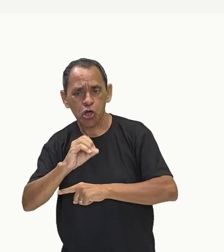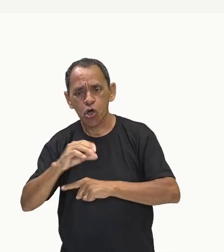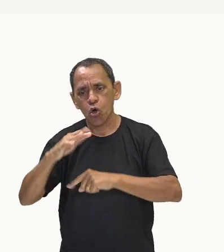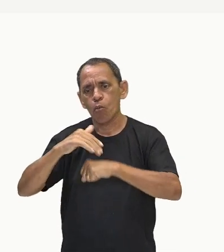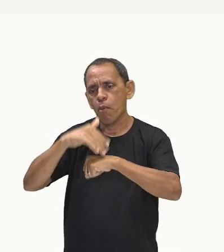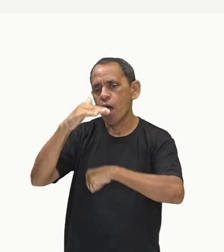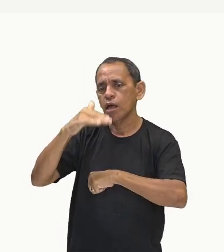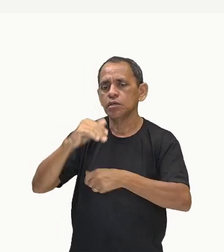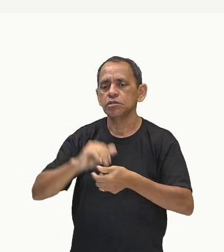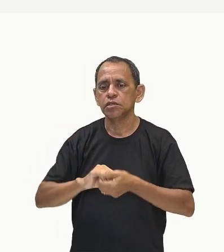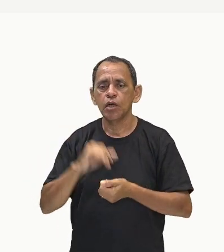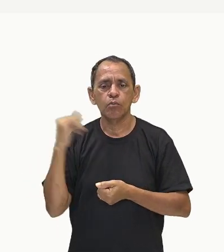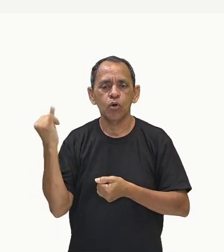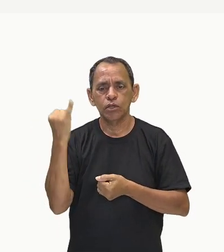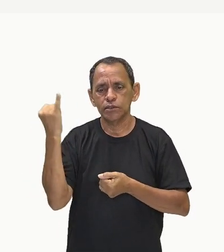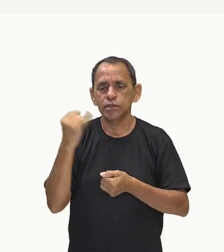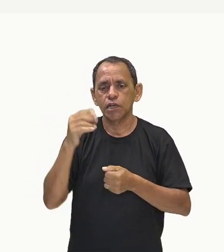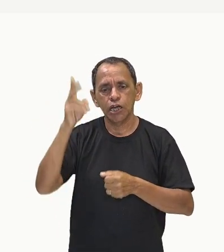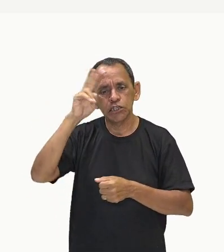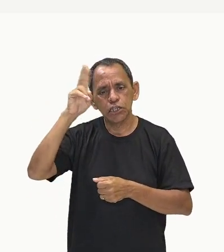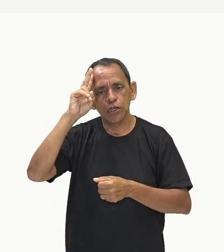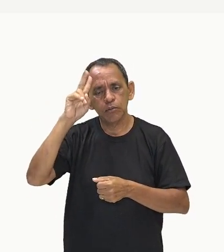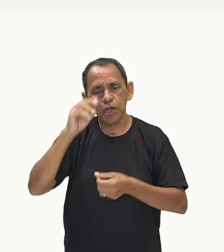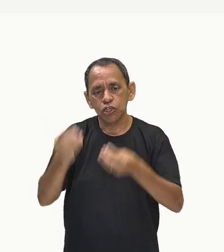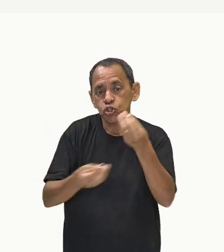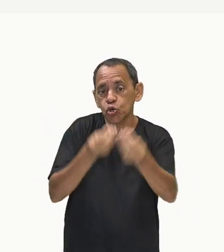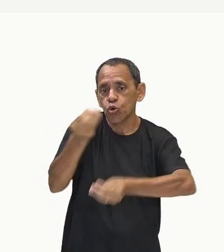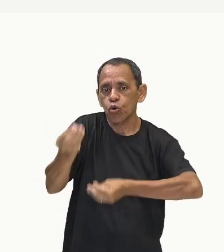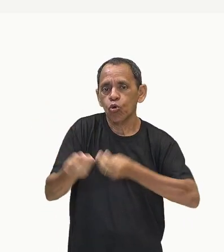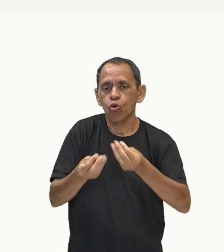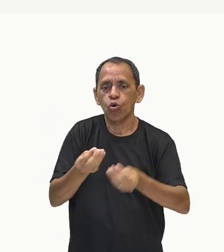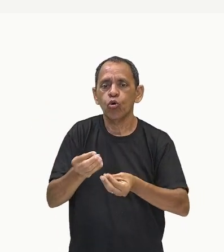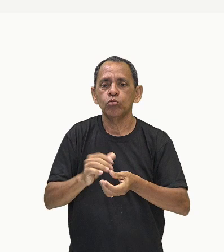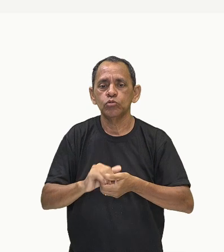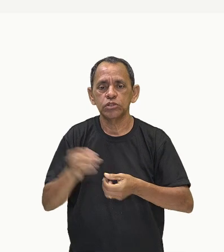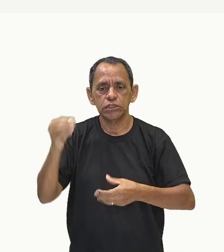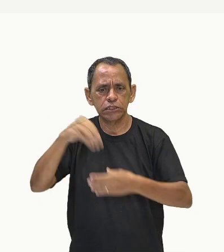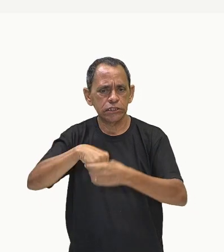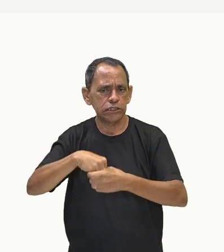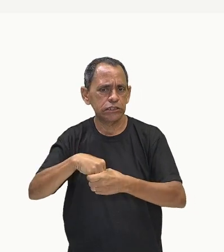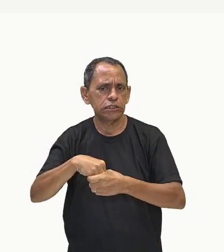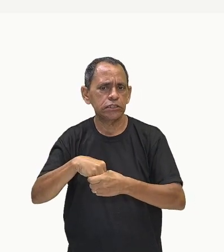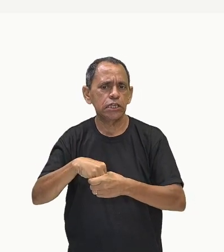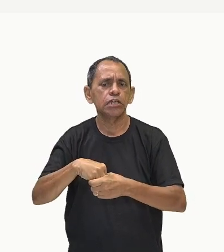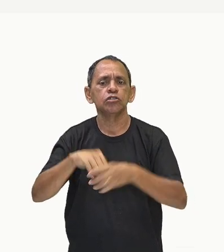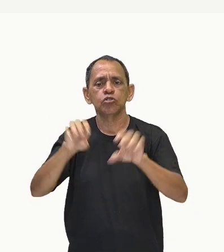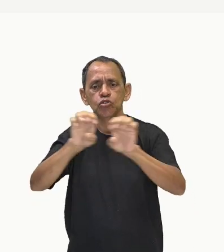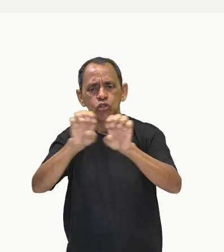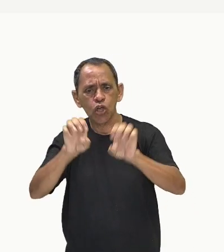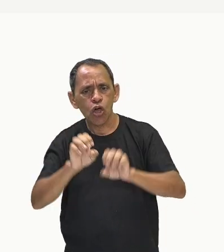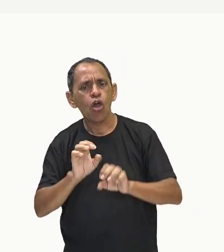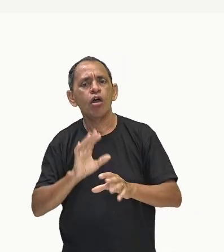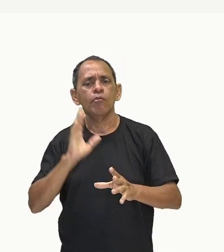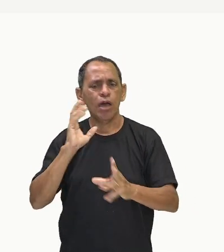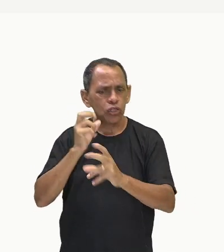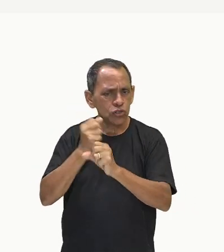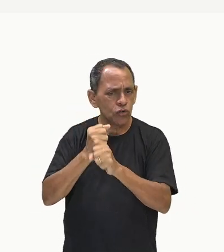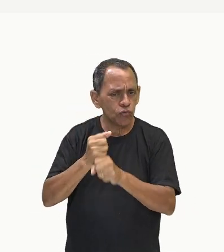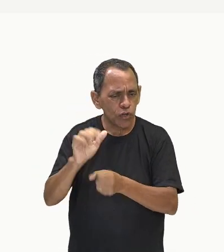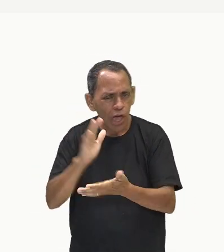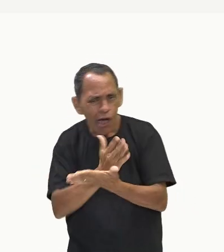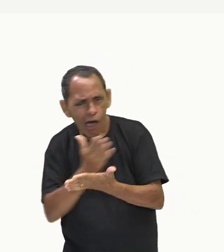importante nós nos lembrarmos dos elementos que compõem aí os poliedros para podermos resolver algumas questões relacionadas aos